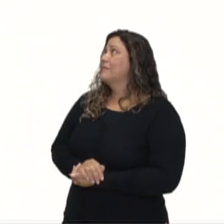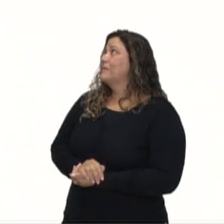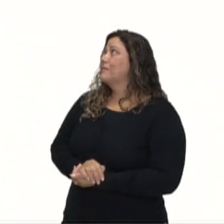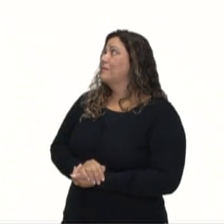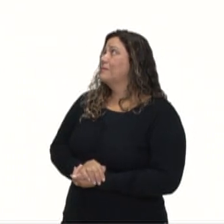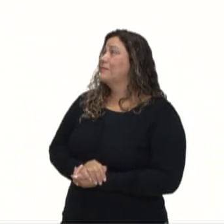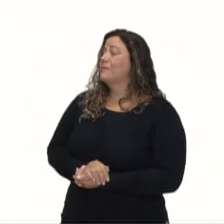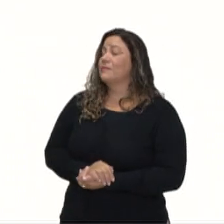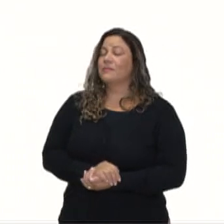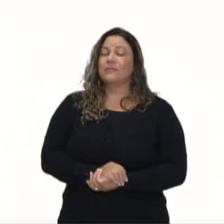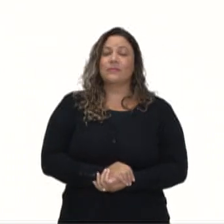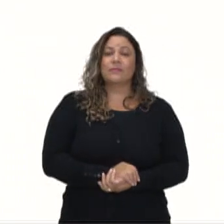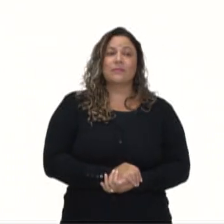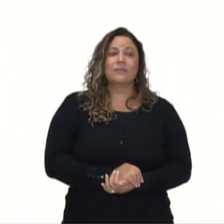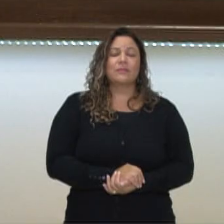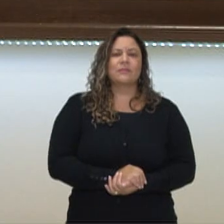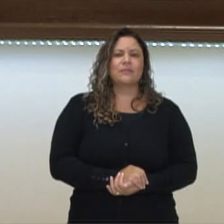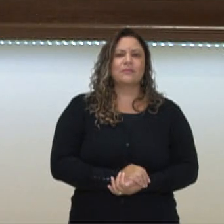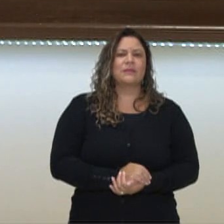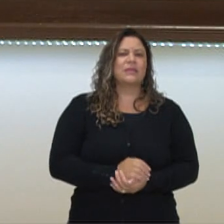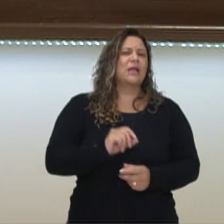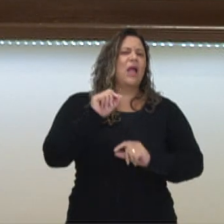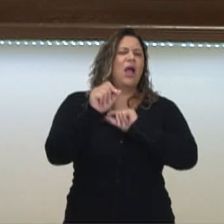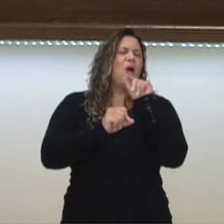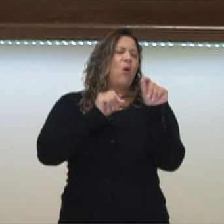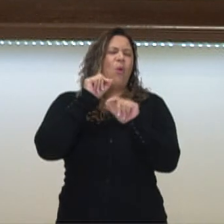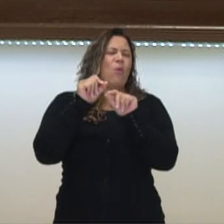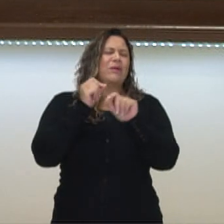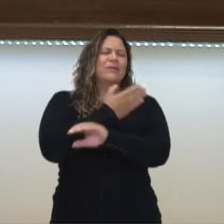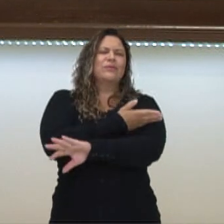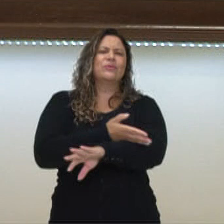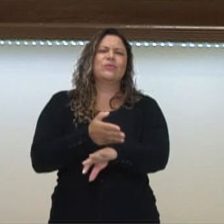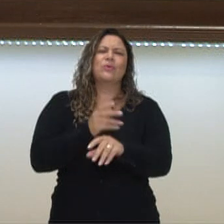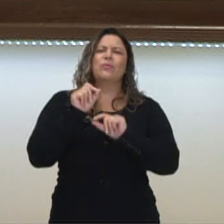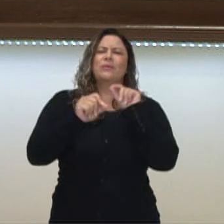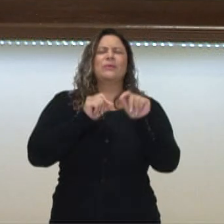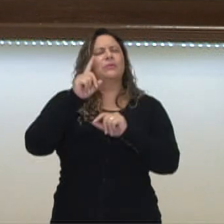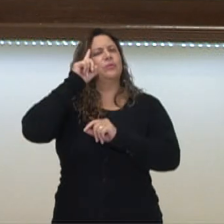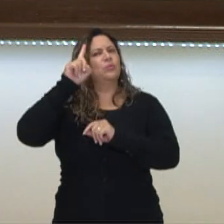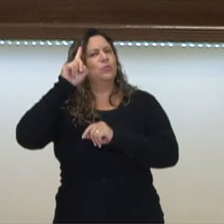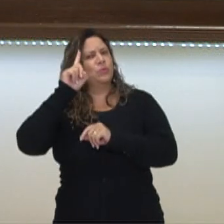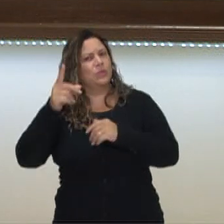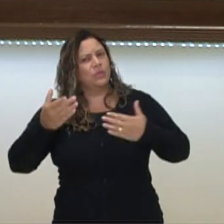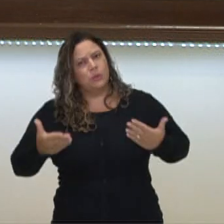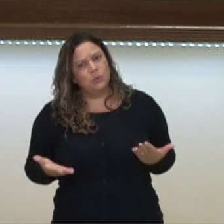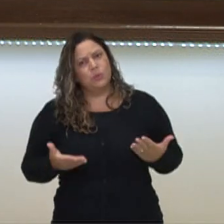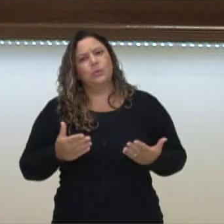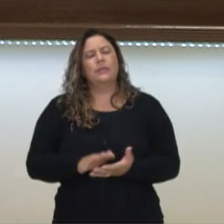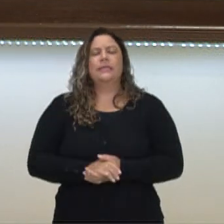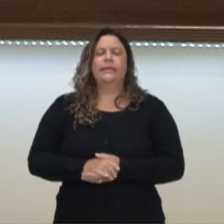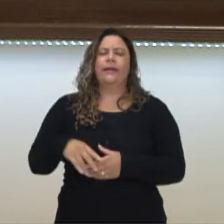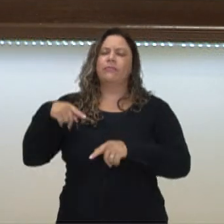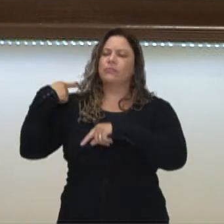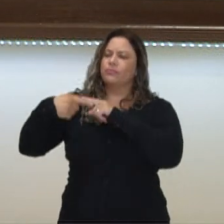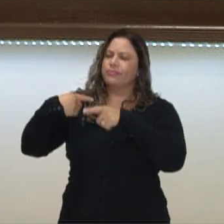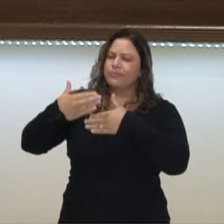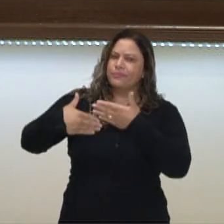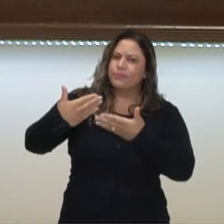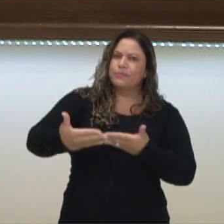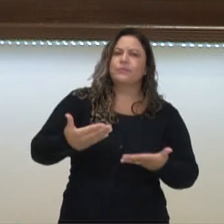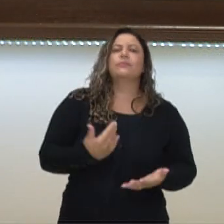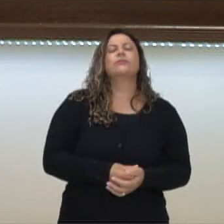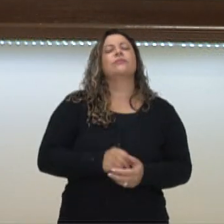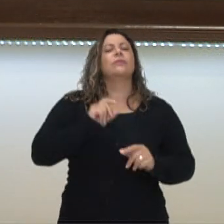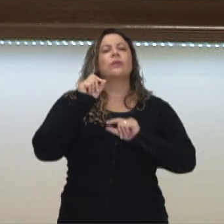the memorable ones? Que hábitos você acha que são hábitos assim do dia a dia, né, da nossa rotina? E quais